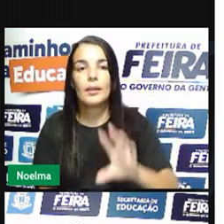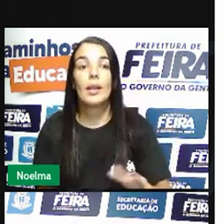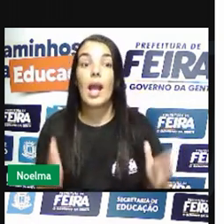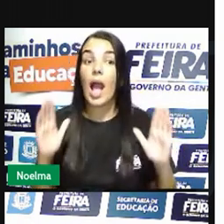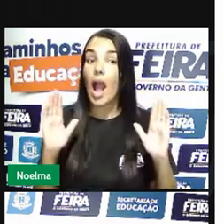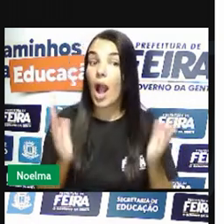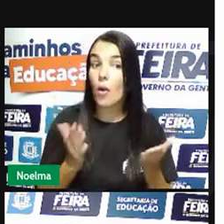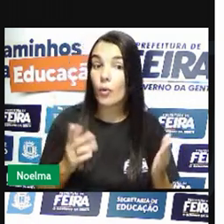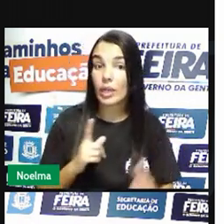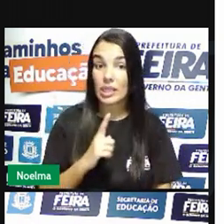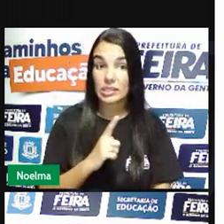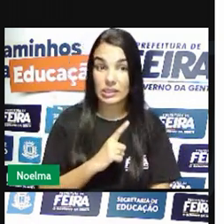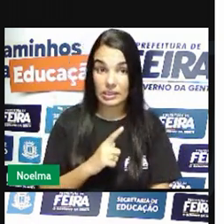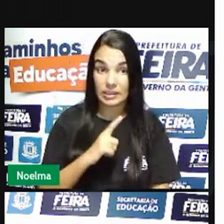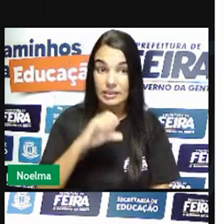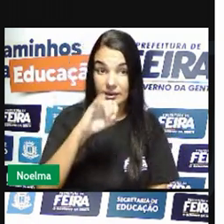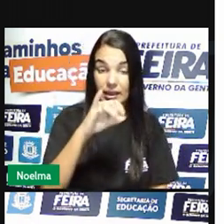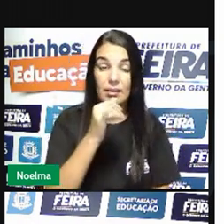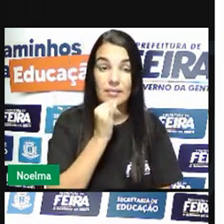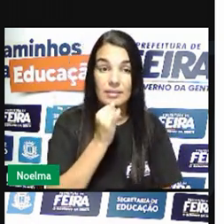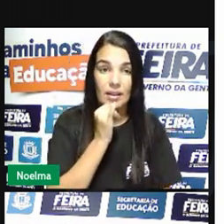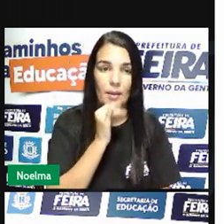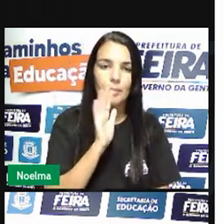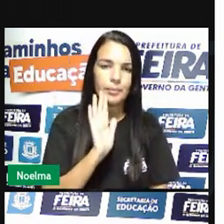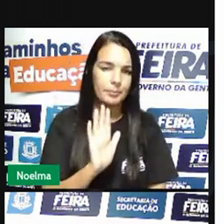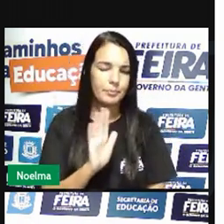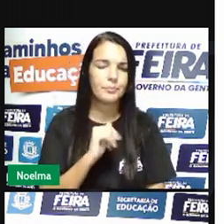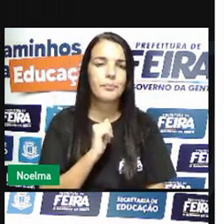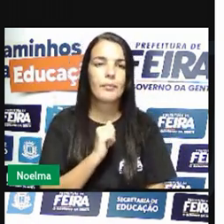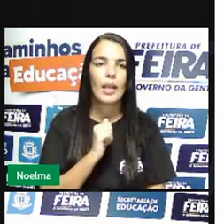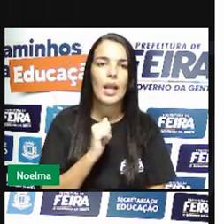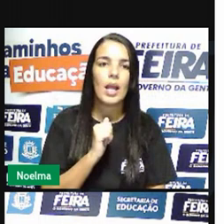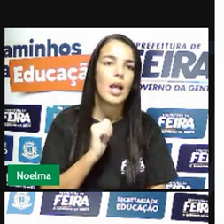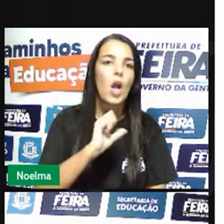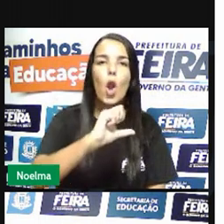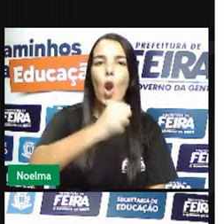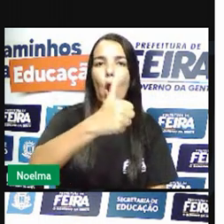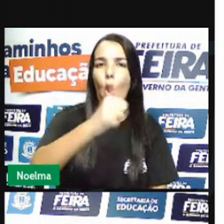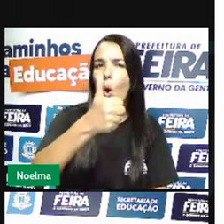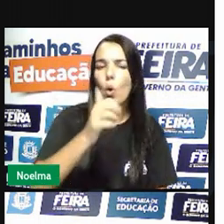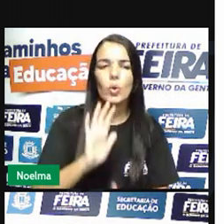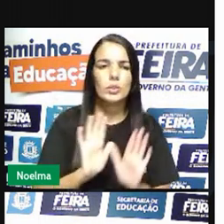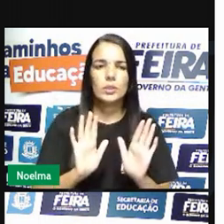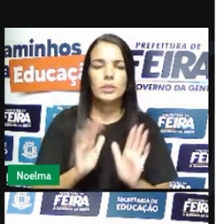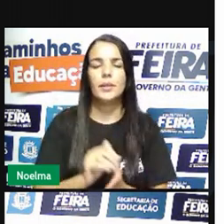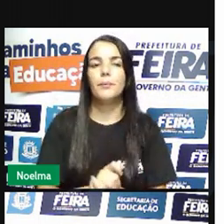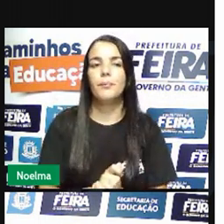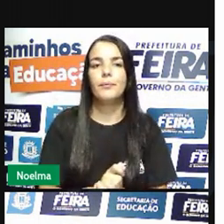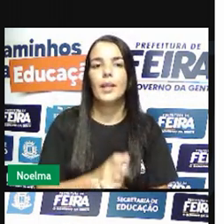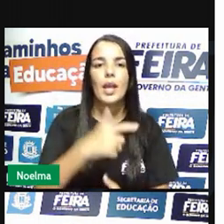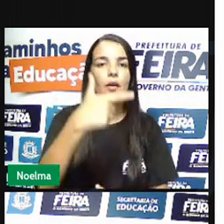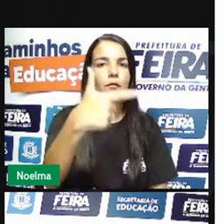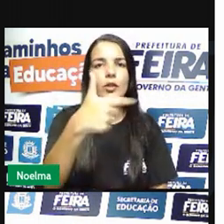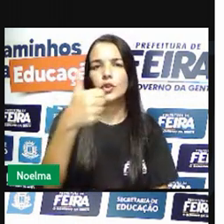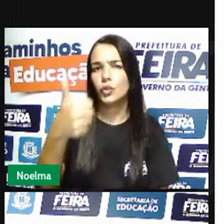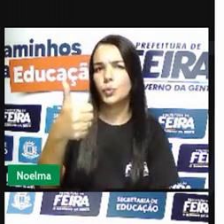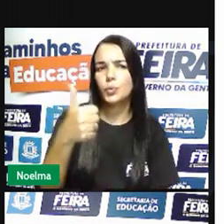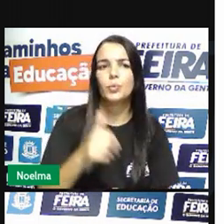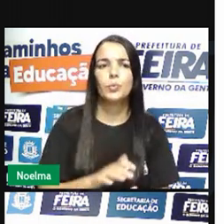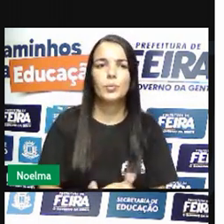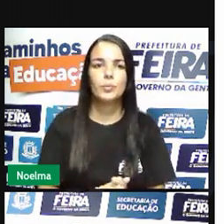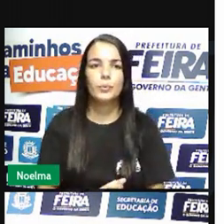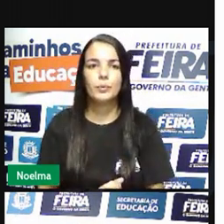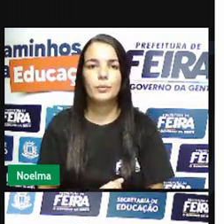denominador os seis denominador processo o oito nove dez por cem e o meu no denominador nós